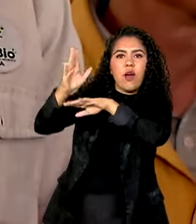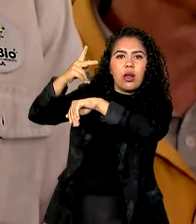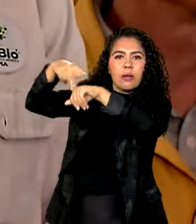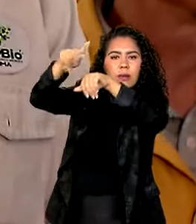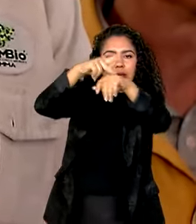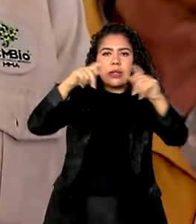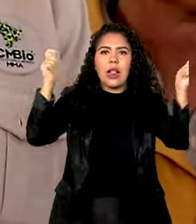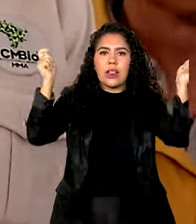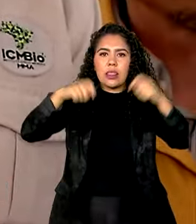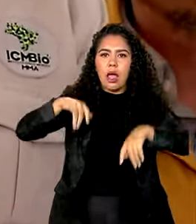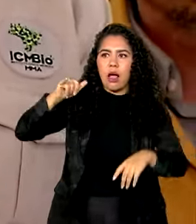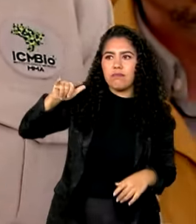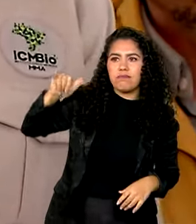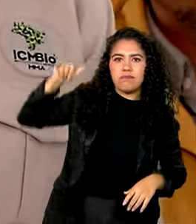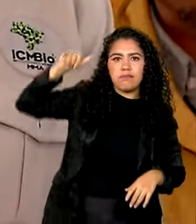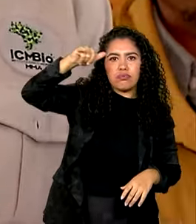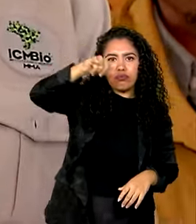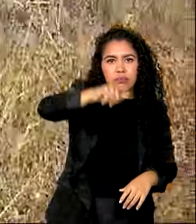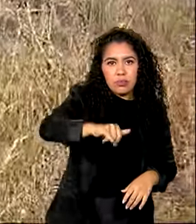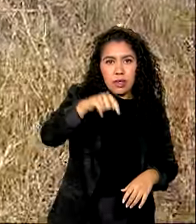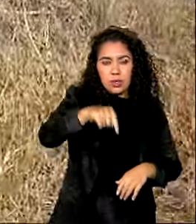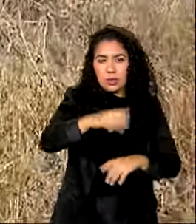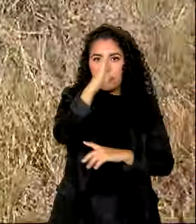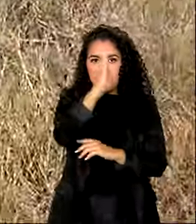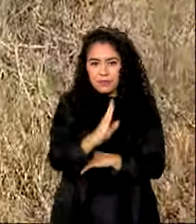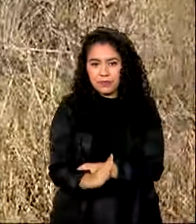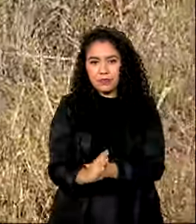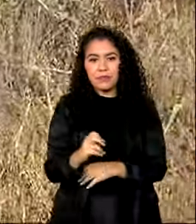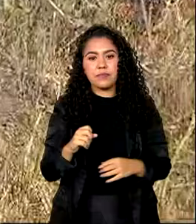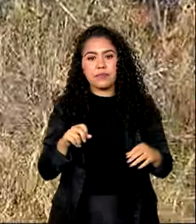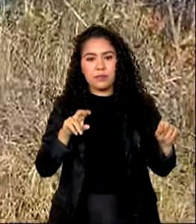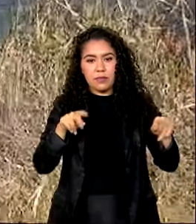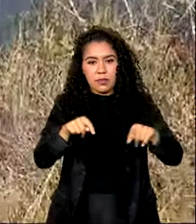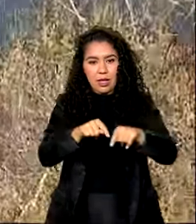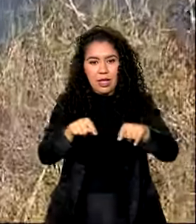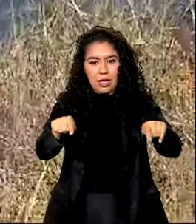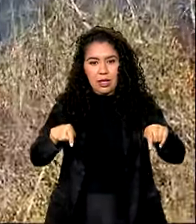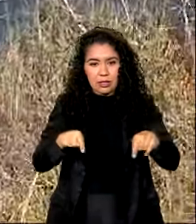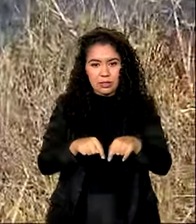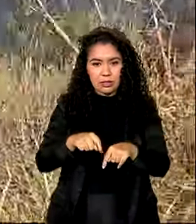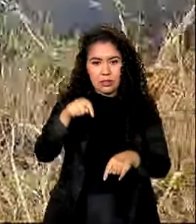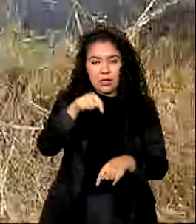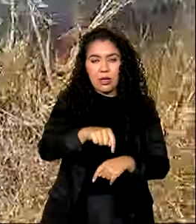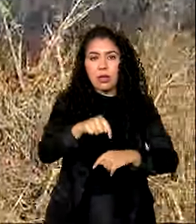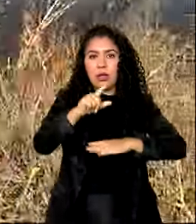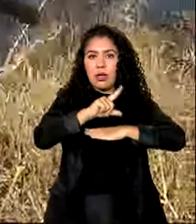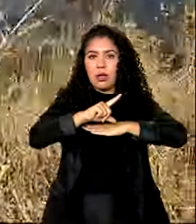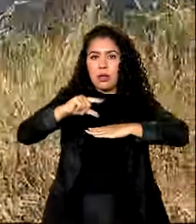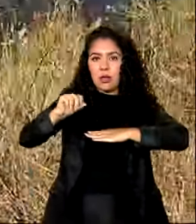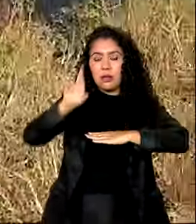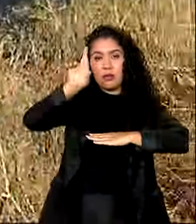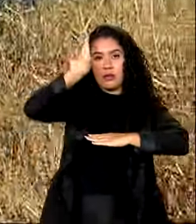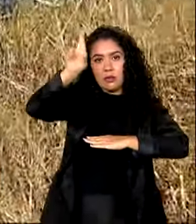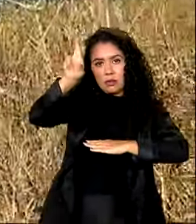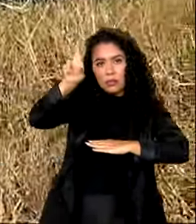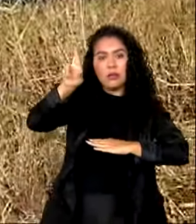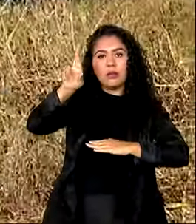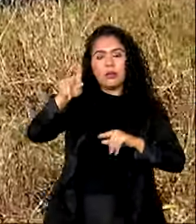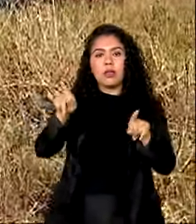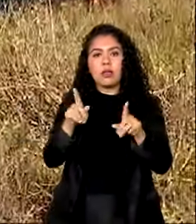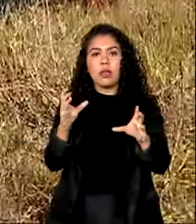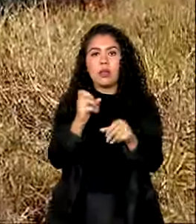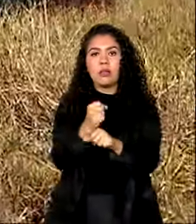aeronaves operando em território brasileiro. A sala de situação será coordenada pela Casa Civil, em parceria com